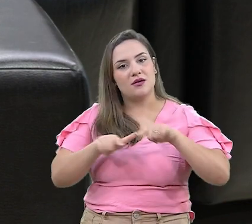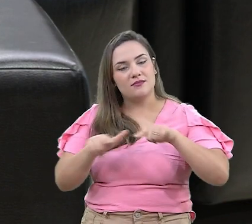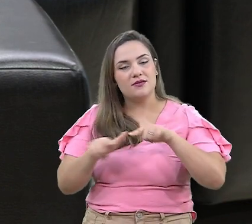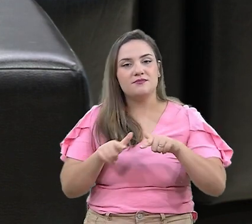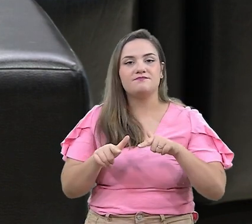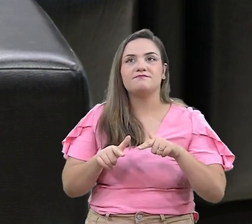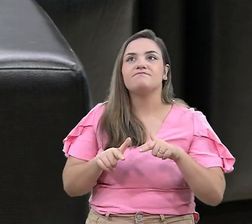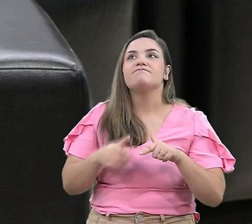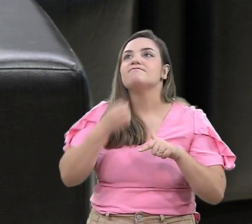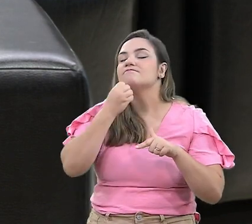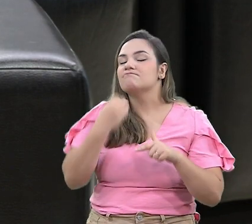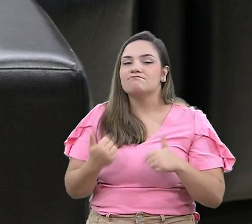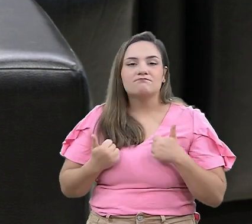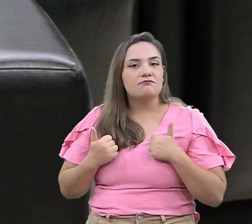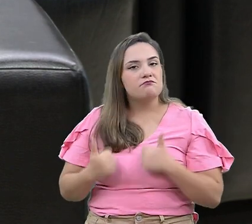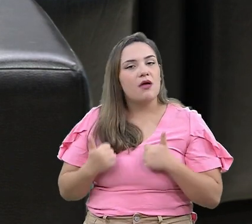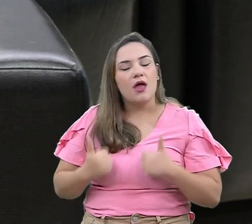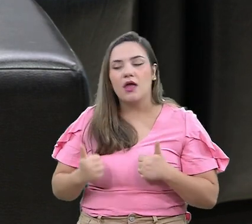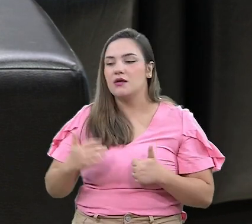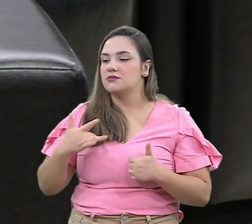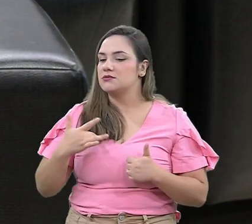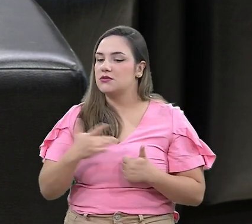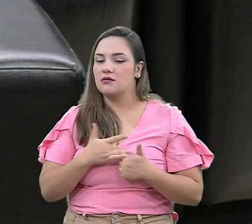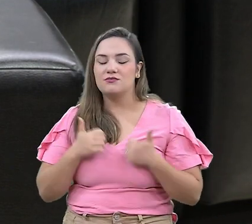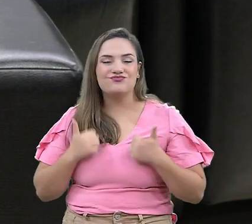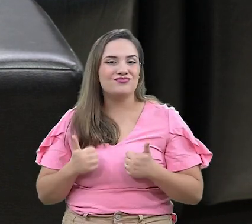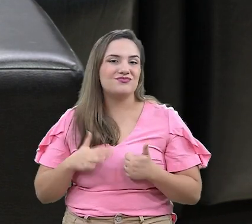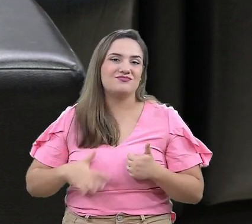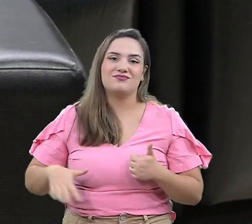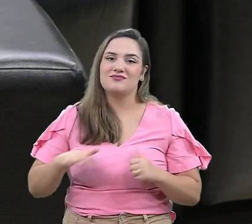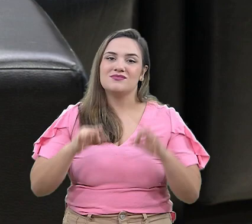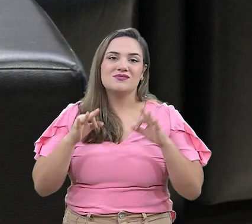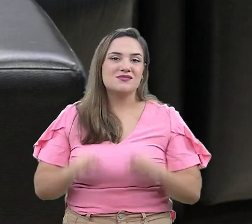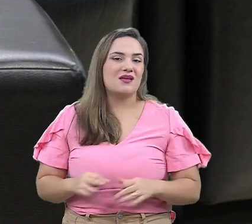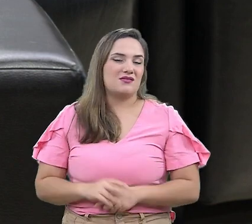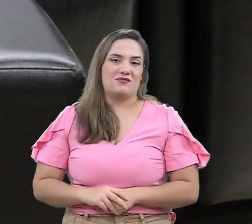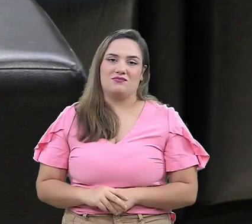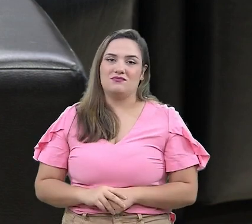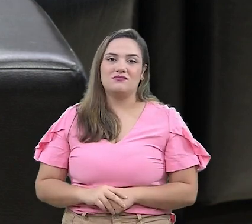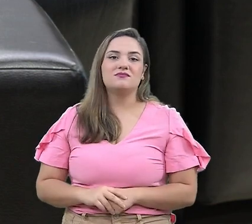de trabalho sustentável, um ambiente de trabalho